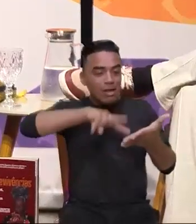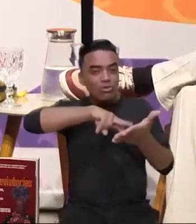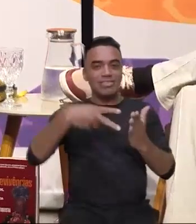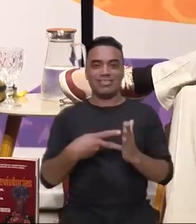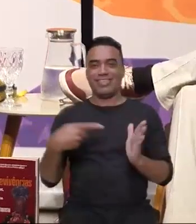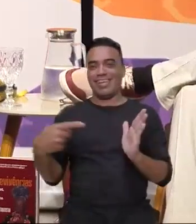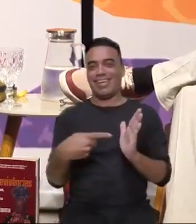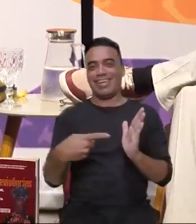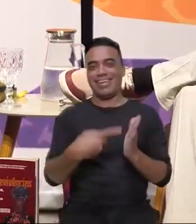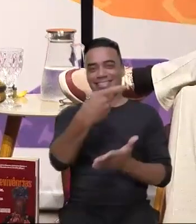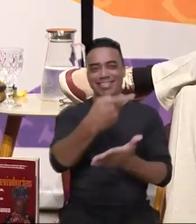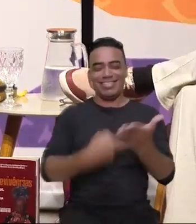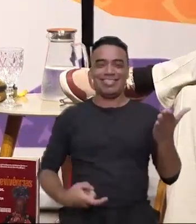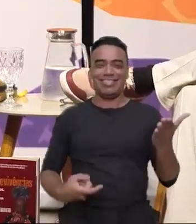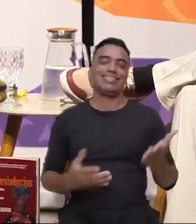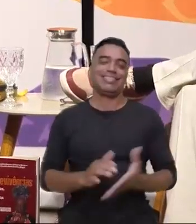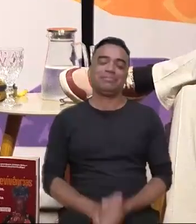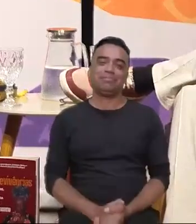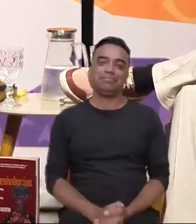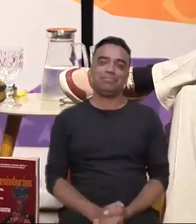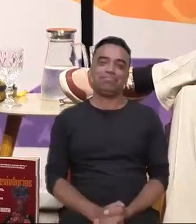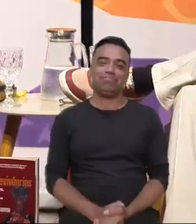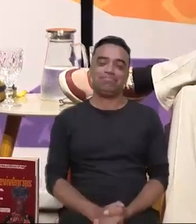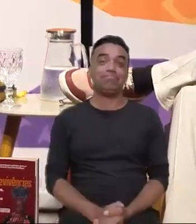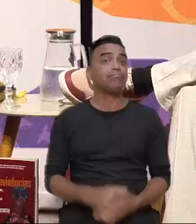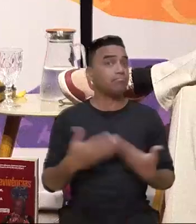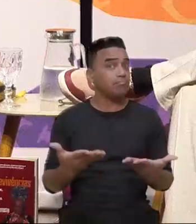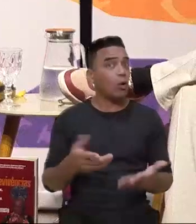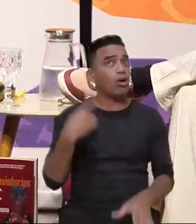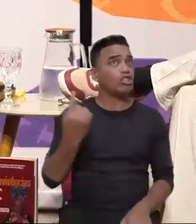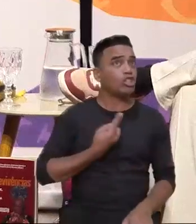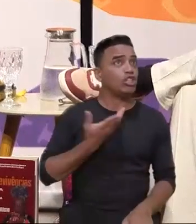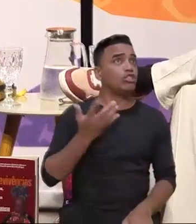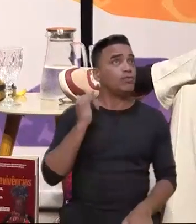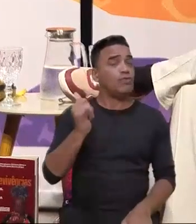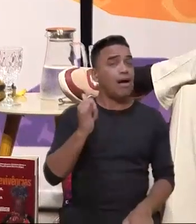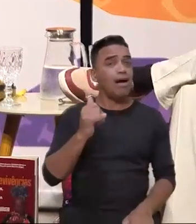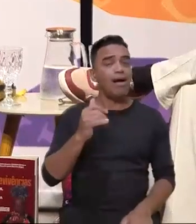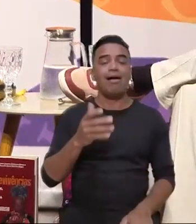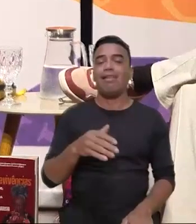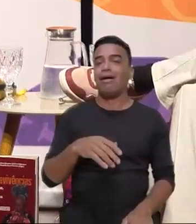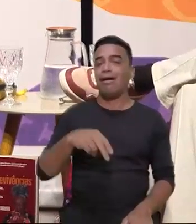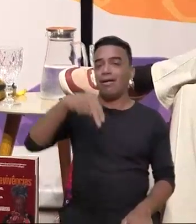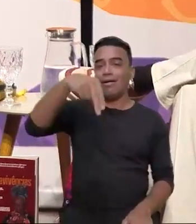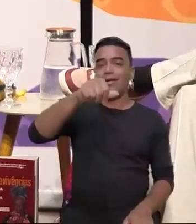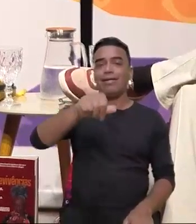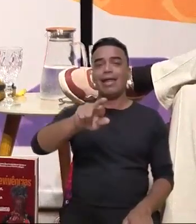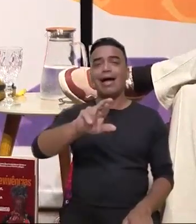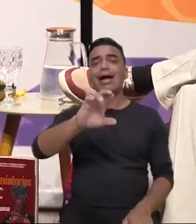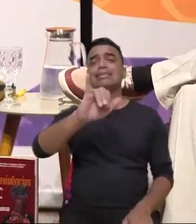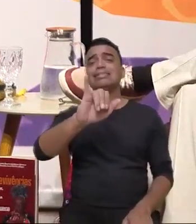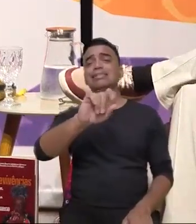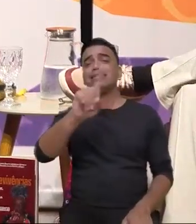sentido de compreensão do texto. E quando a gente fala que o espelho de Narciso